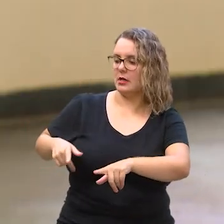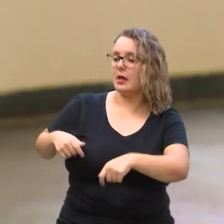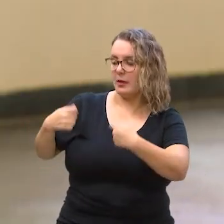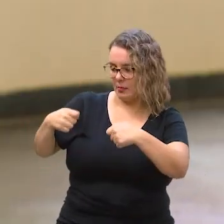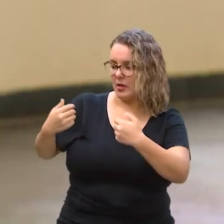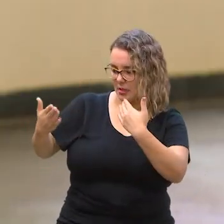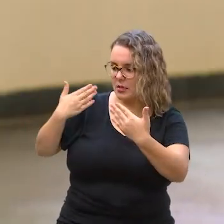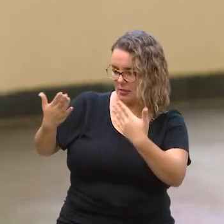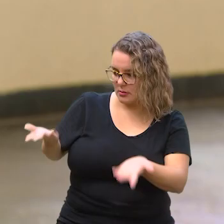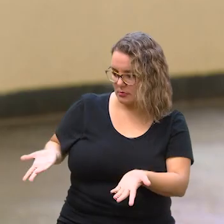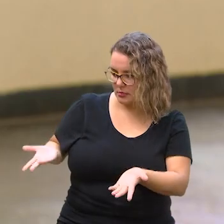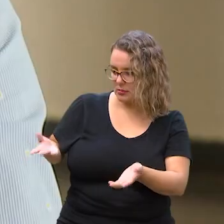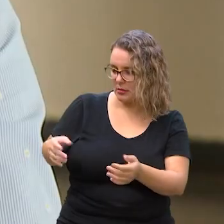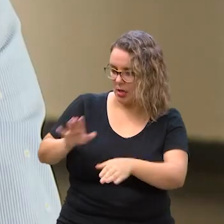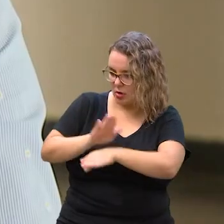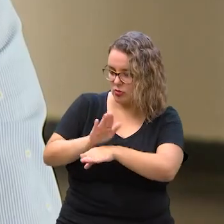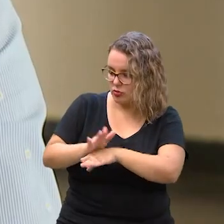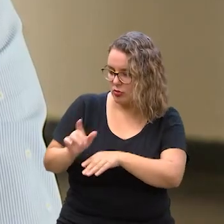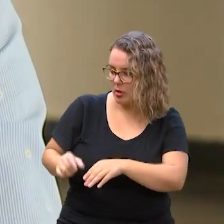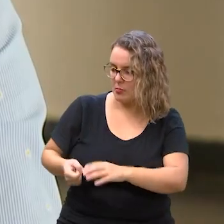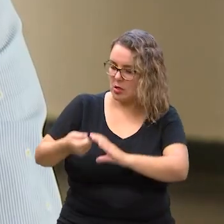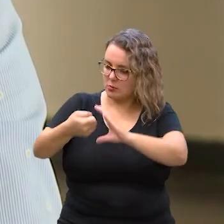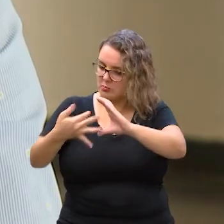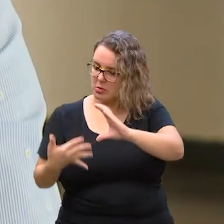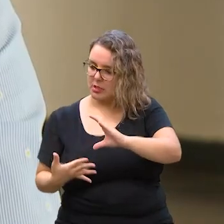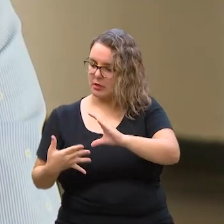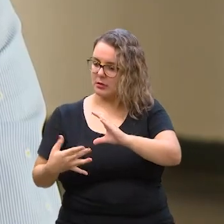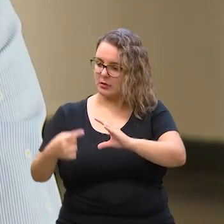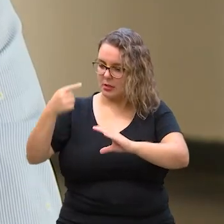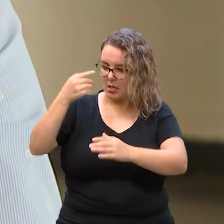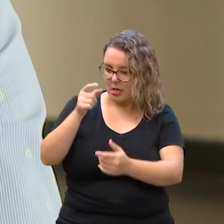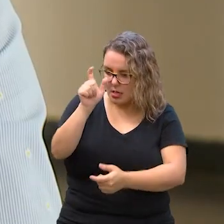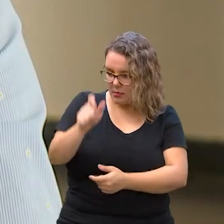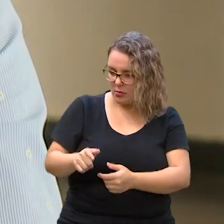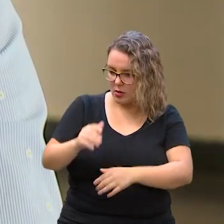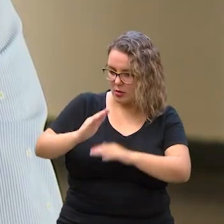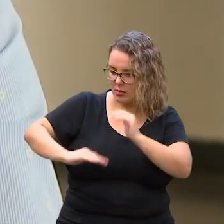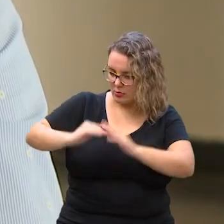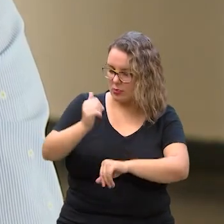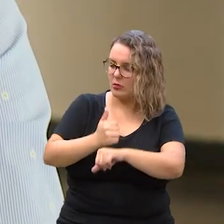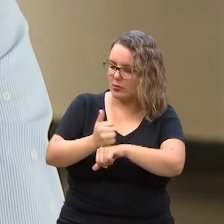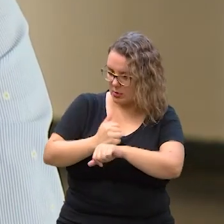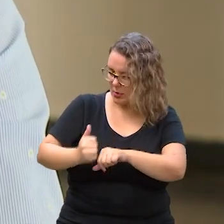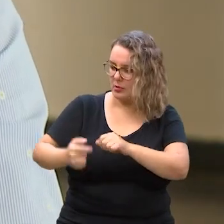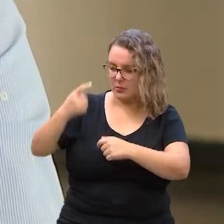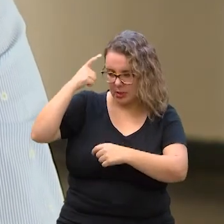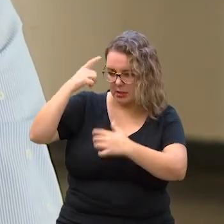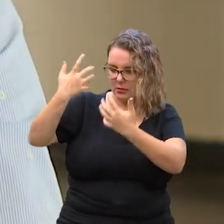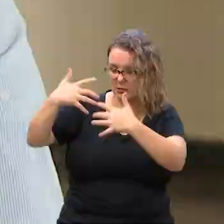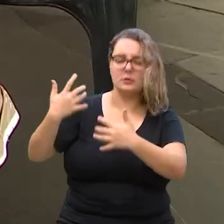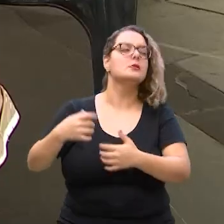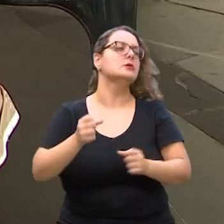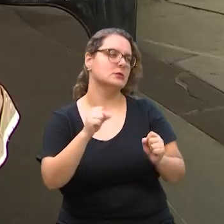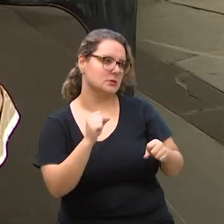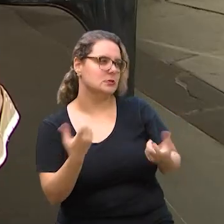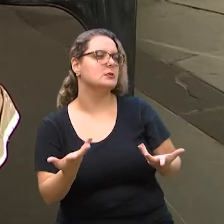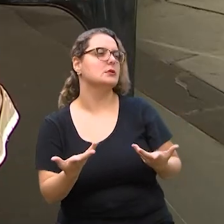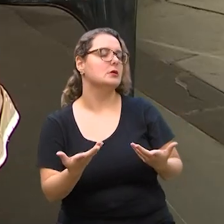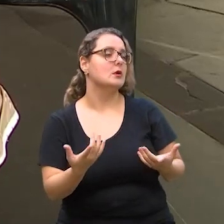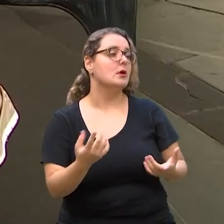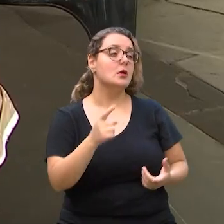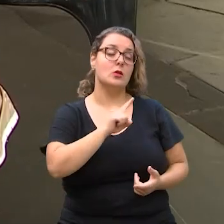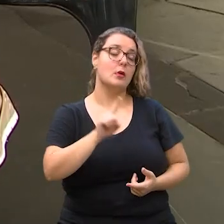que ser abordado com o atleta. Você pega uma característica e aí põe ele para refletir e debate isso na